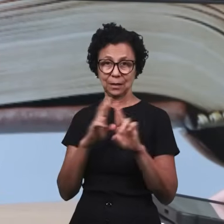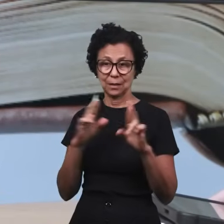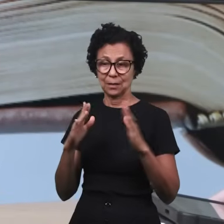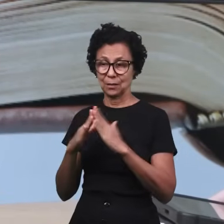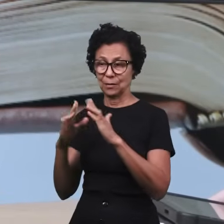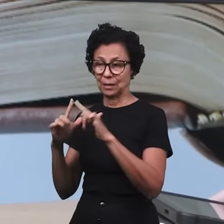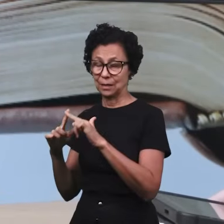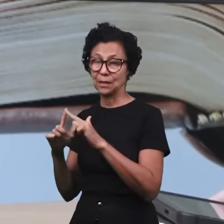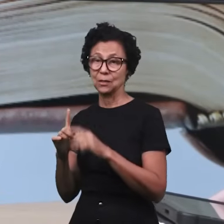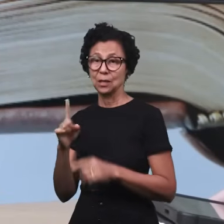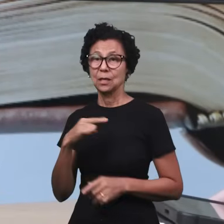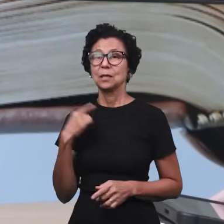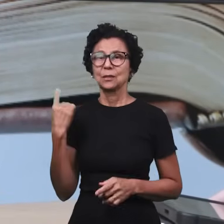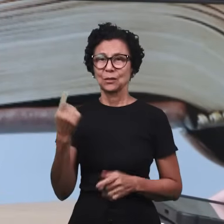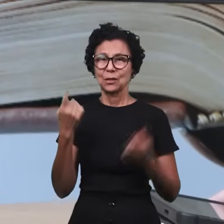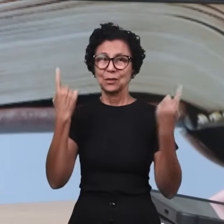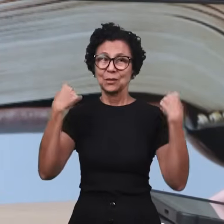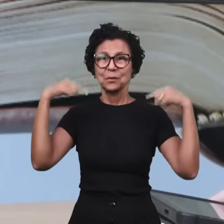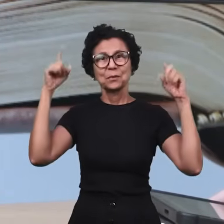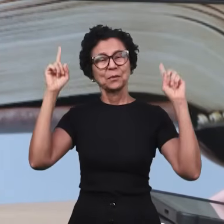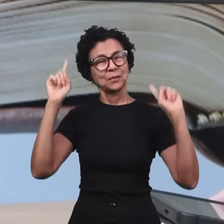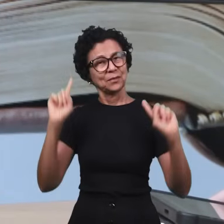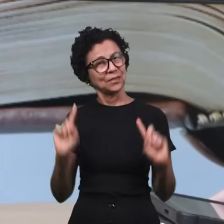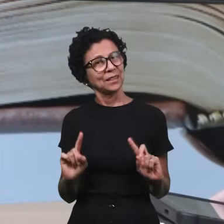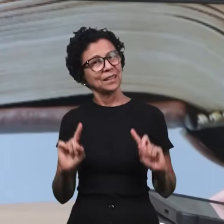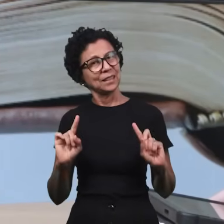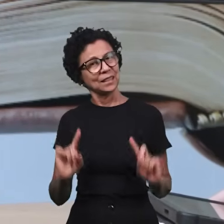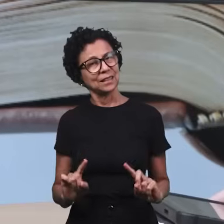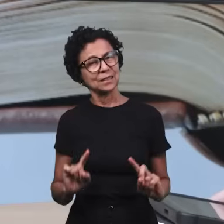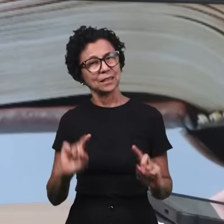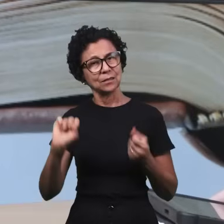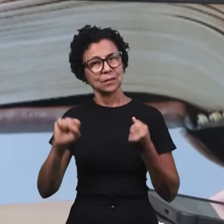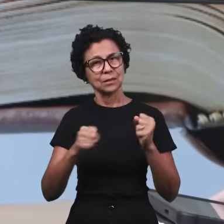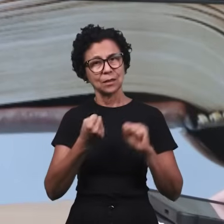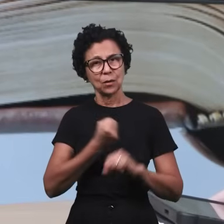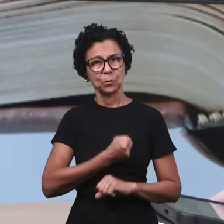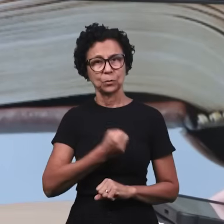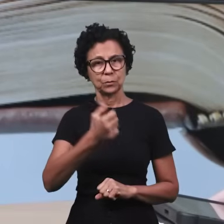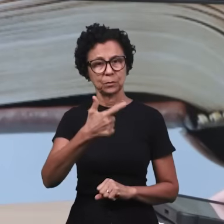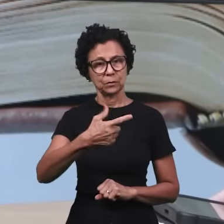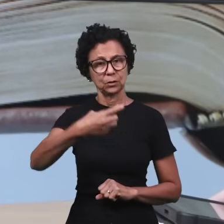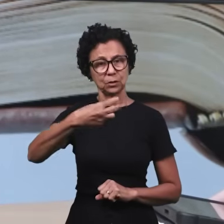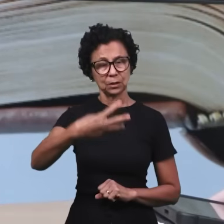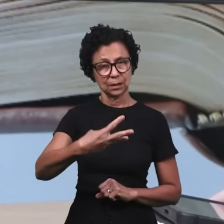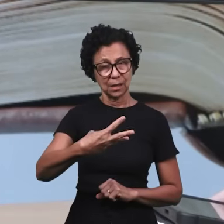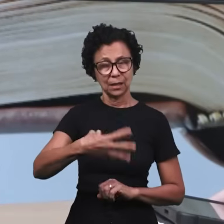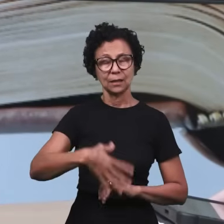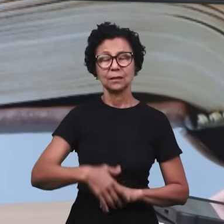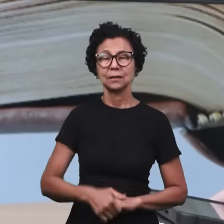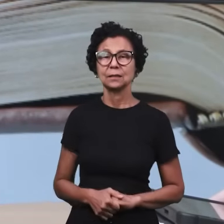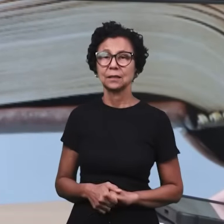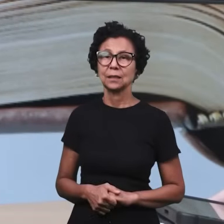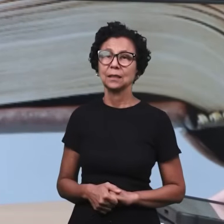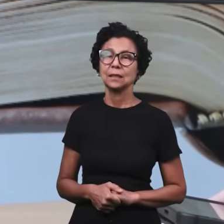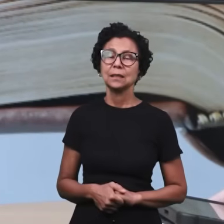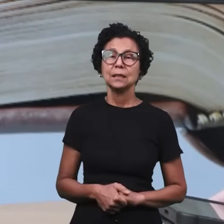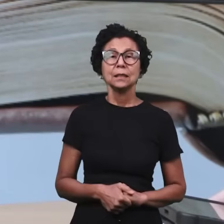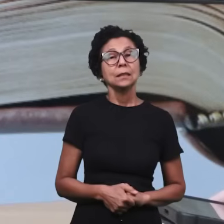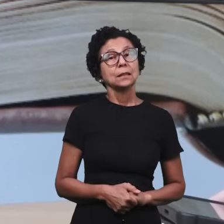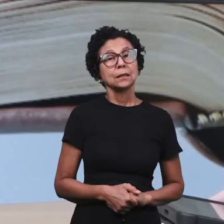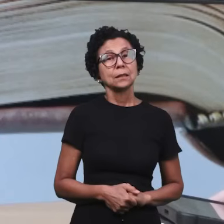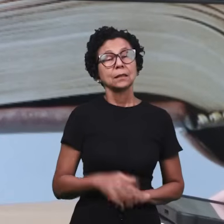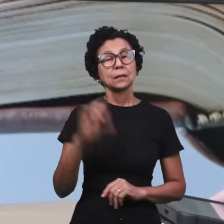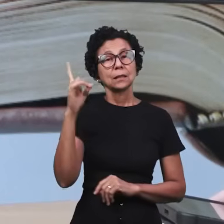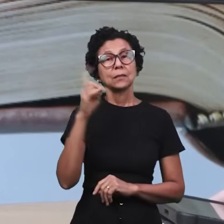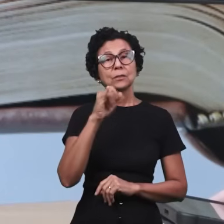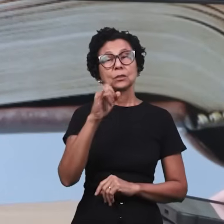do Salmo 23, né? Que Davi diz que o Senhor é o seu pastor. colocando-se como ovelha. Então nós,